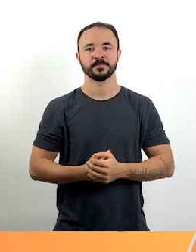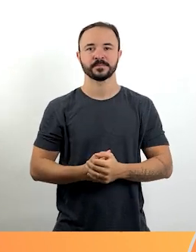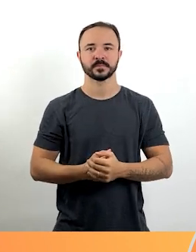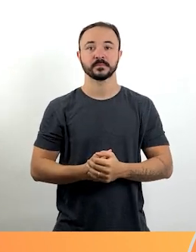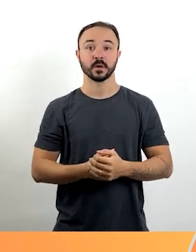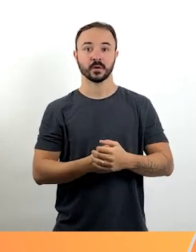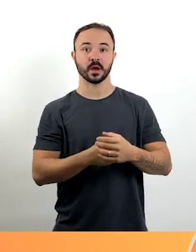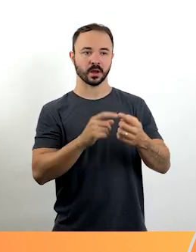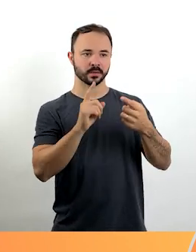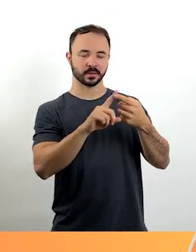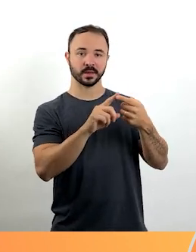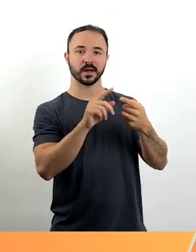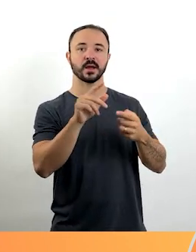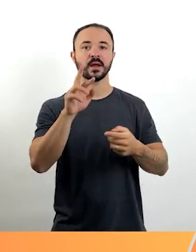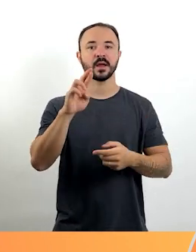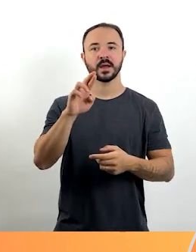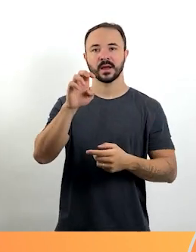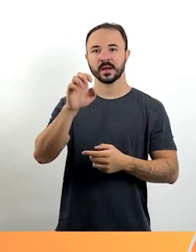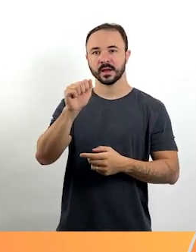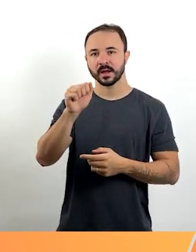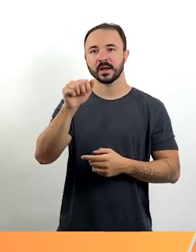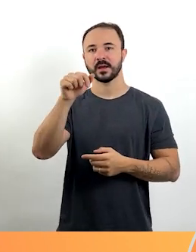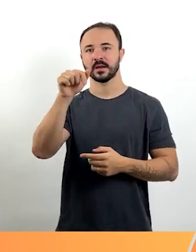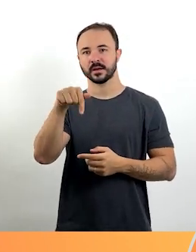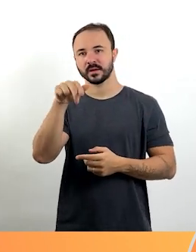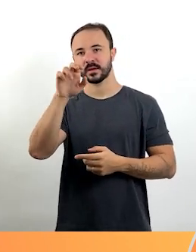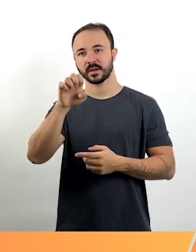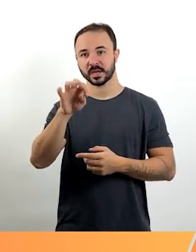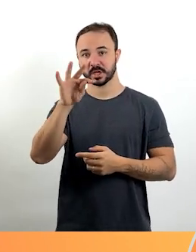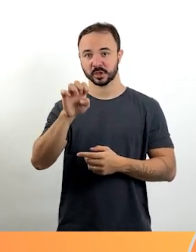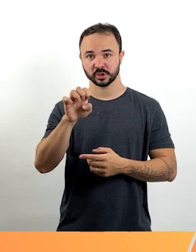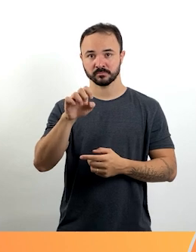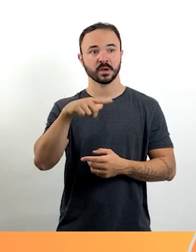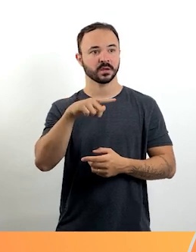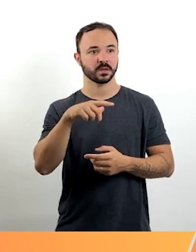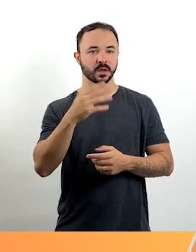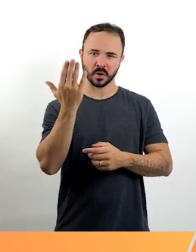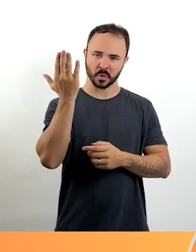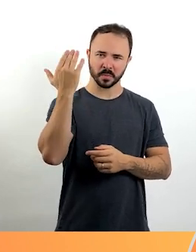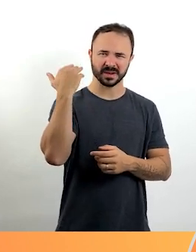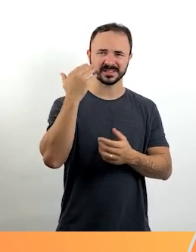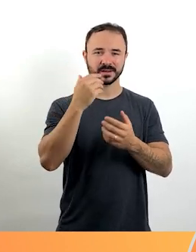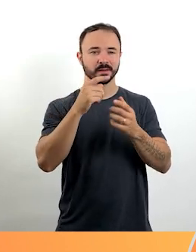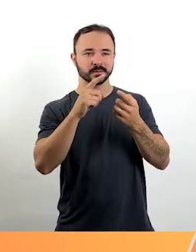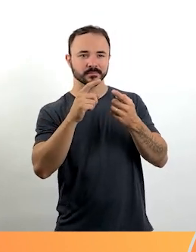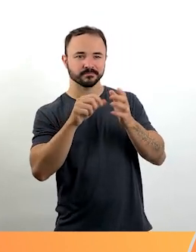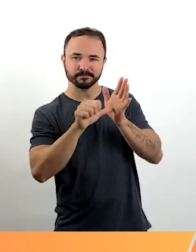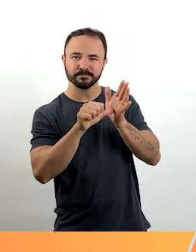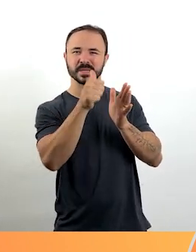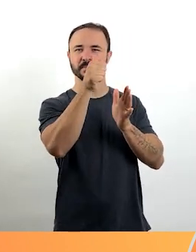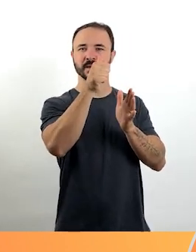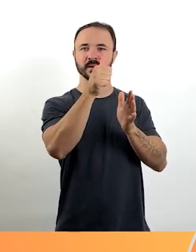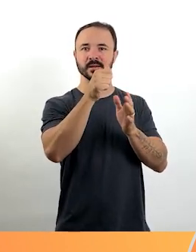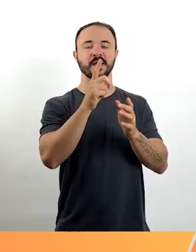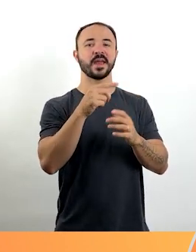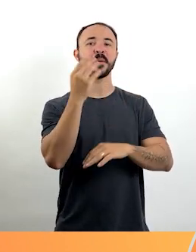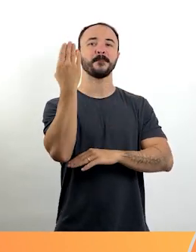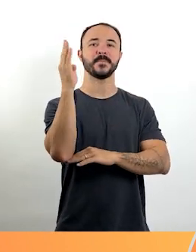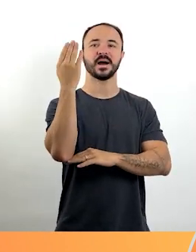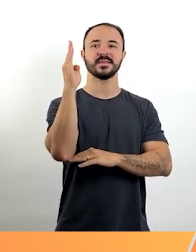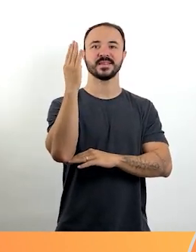eram raquetes de madeiras, elas foram se aperfeiçoando e as raquetes apresentadas hoje